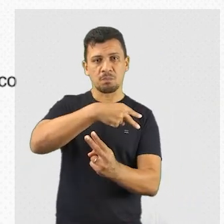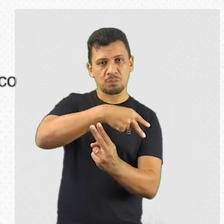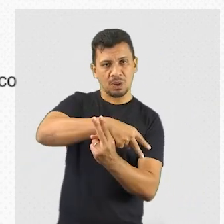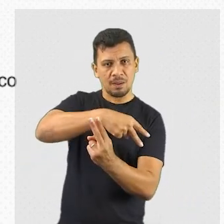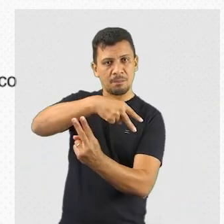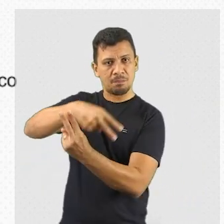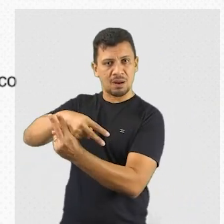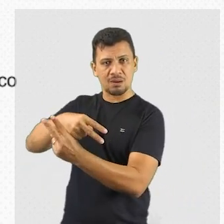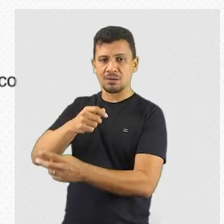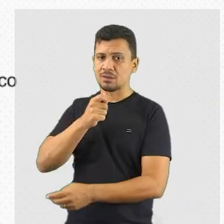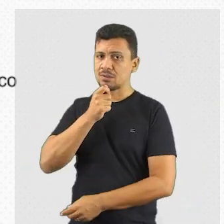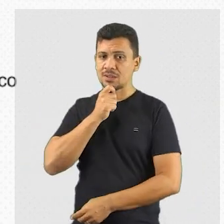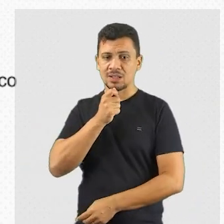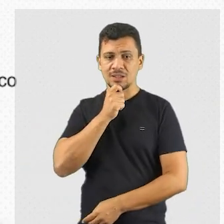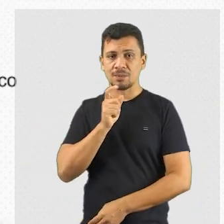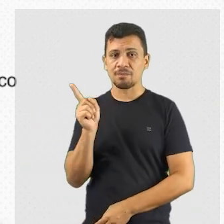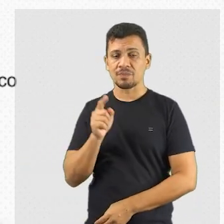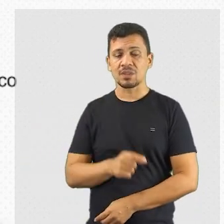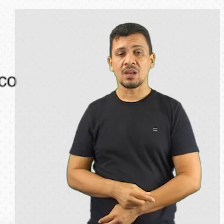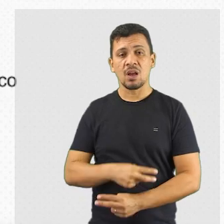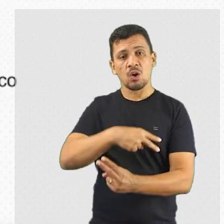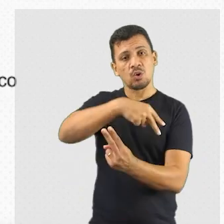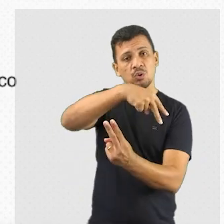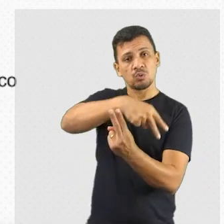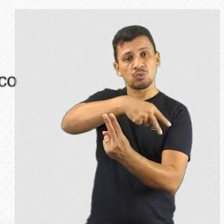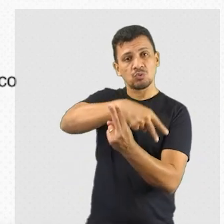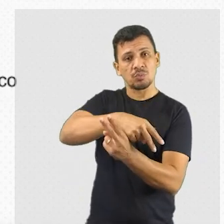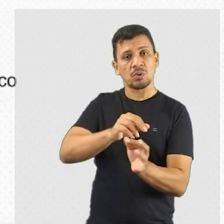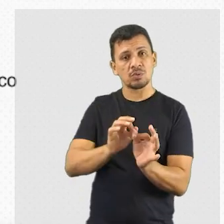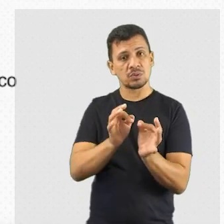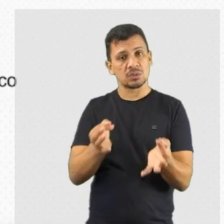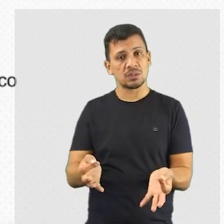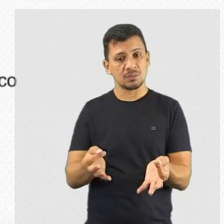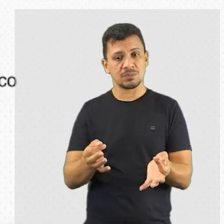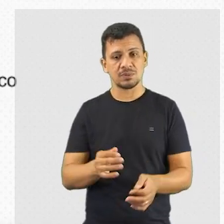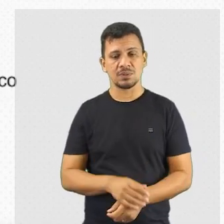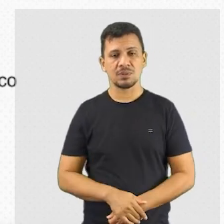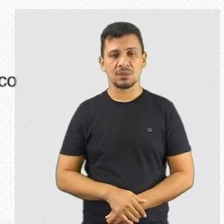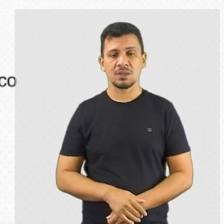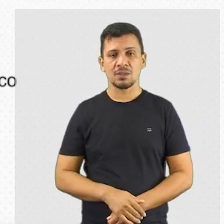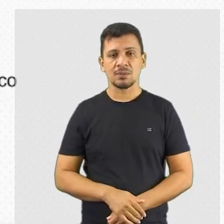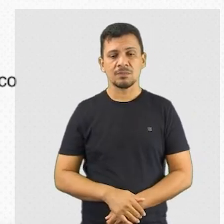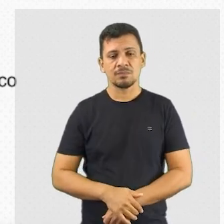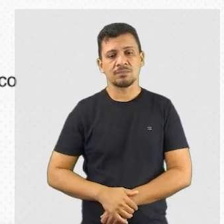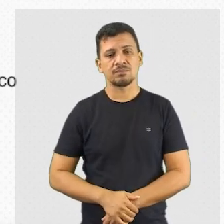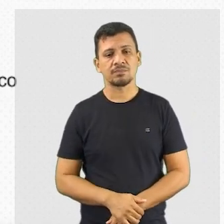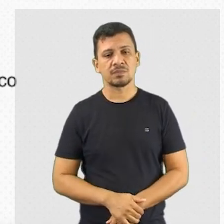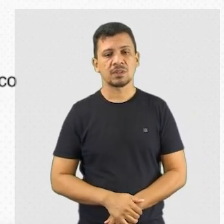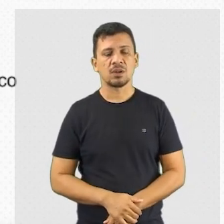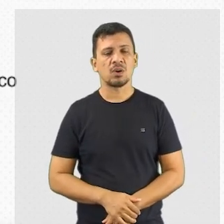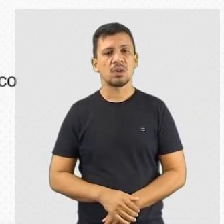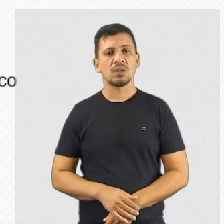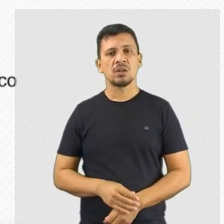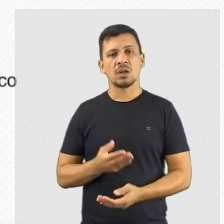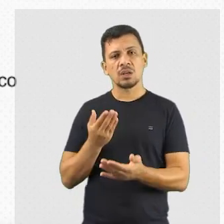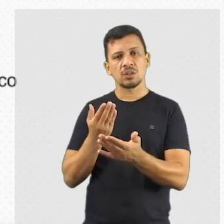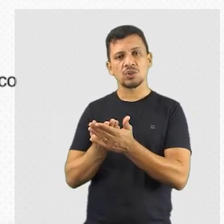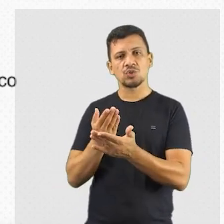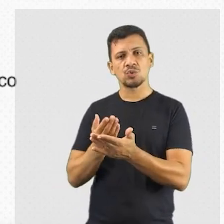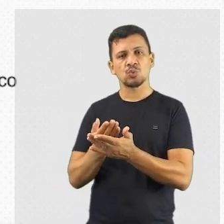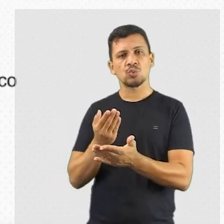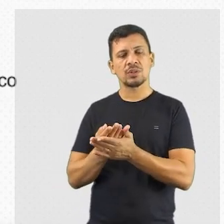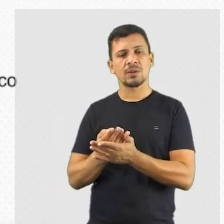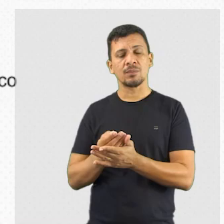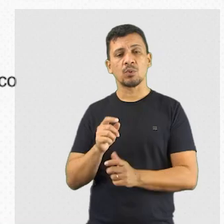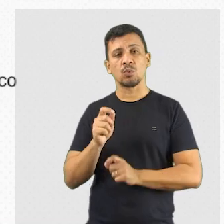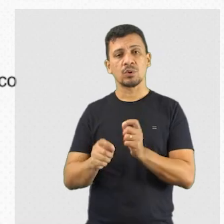com o cromossomo, uma estrutura de cromossomos simples, sem estar com a sua cromátide irmã. Lembrem que quando a gente estuda, geralmente,